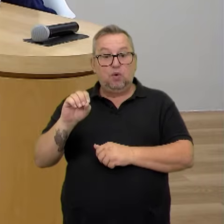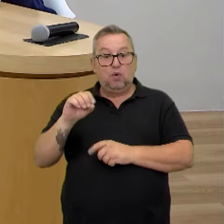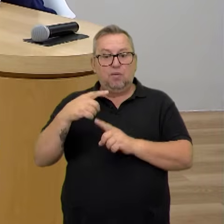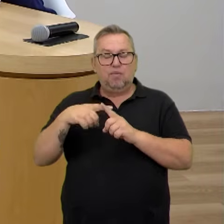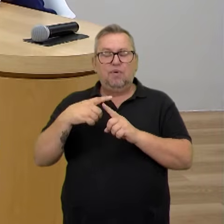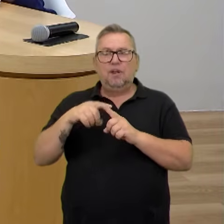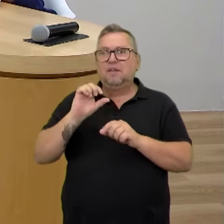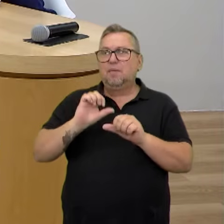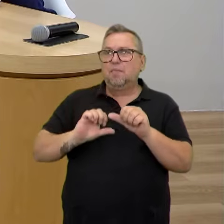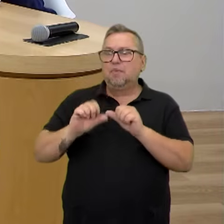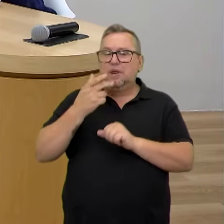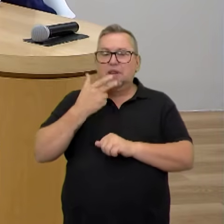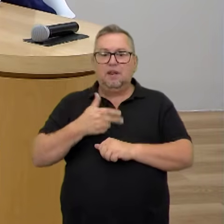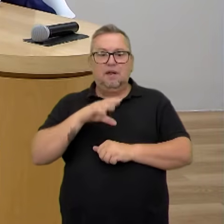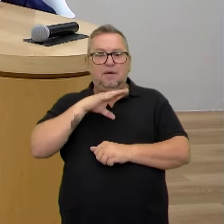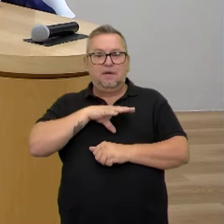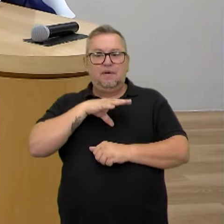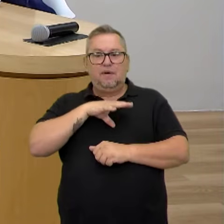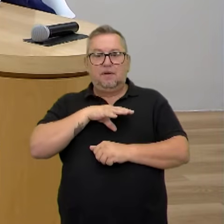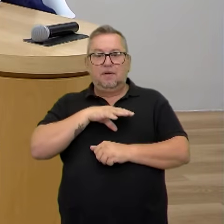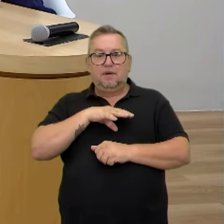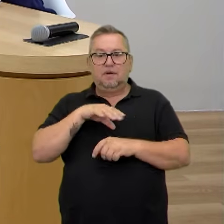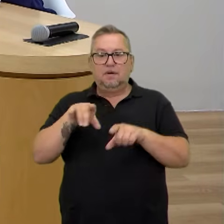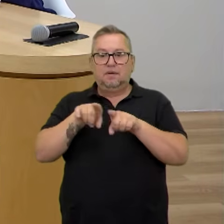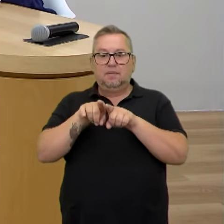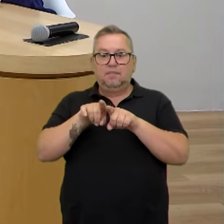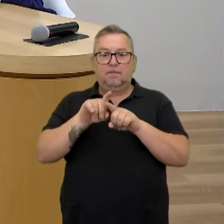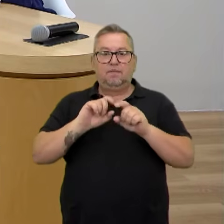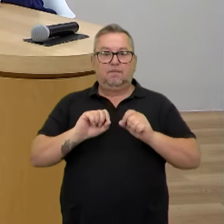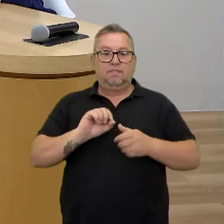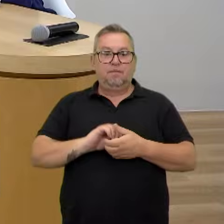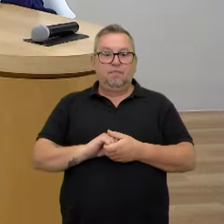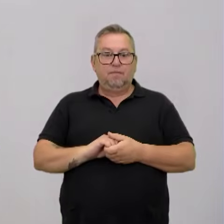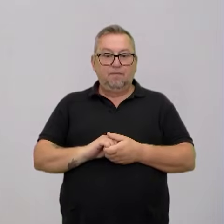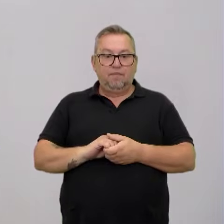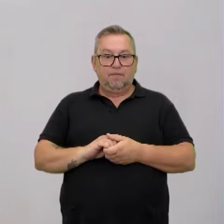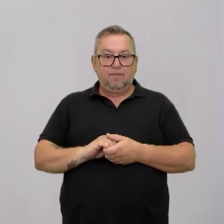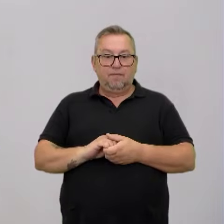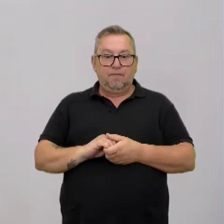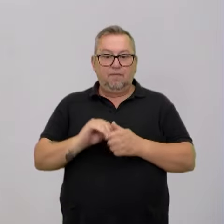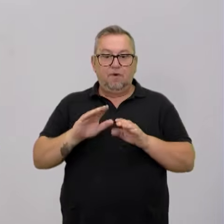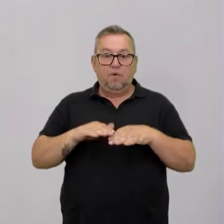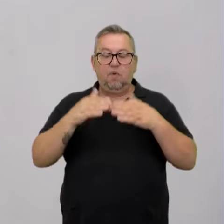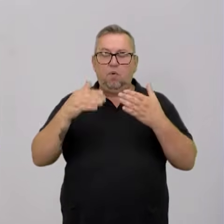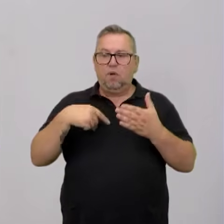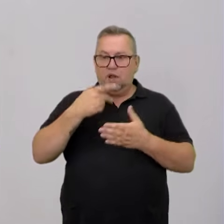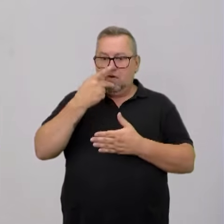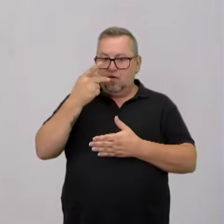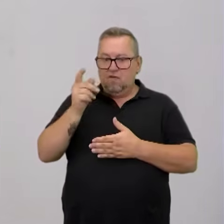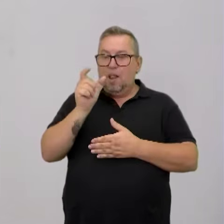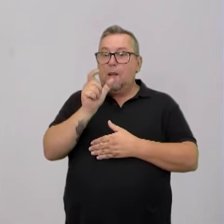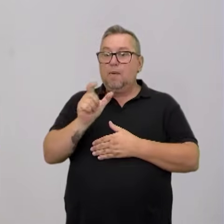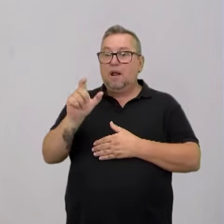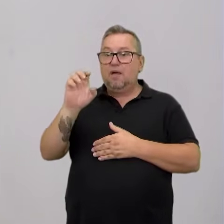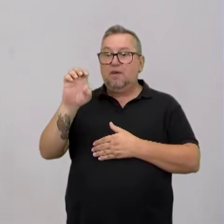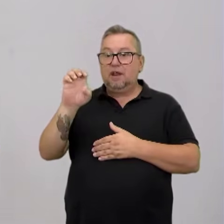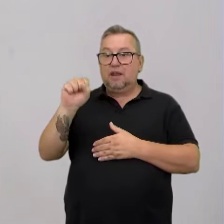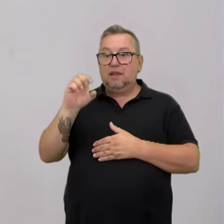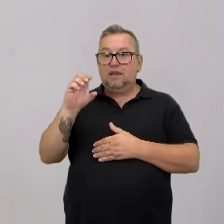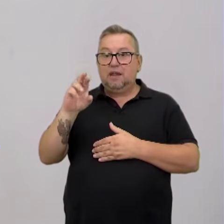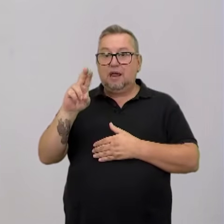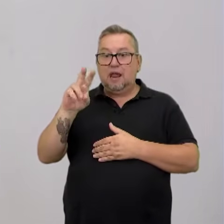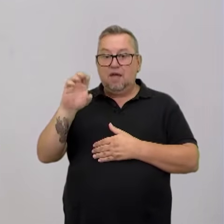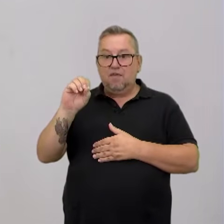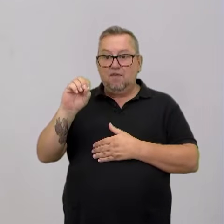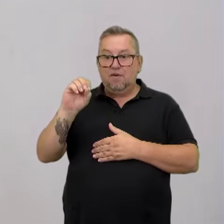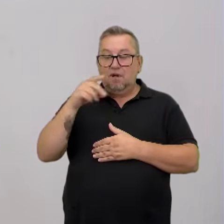língua, né, por que a gente usa escravizados ao invés de escravo? Quando a gente utiliza aí escravo, eu estou dizendo que a pessoa